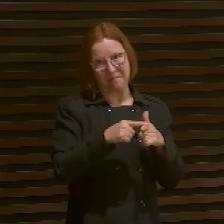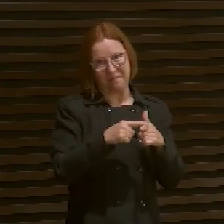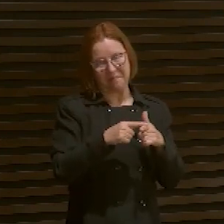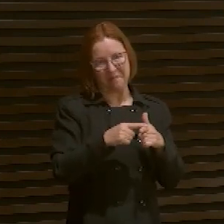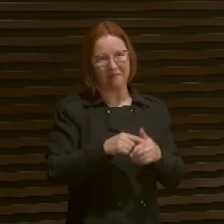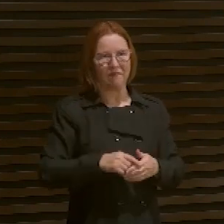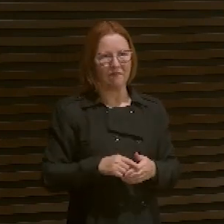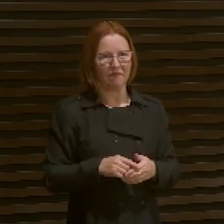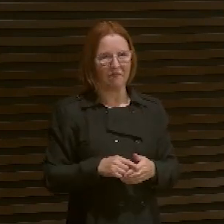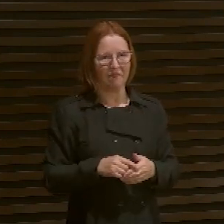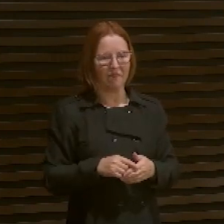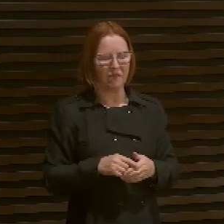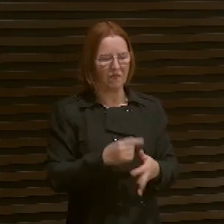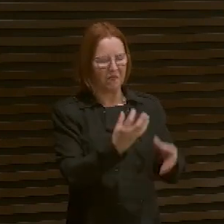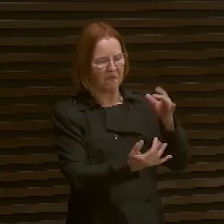Jogados na fornalha,